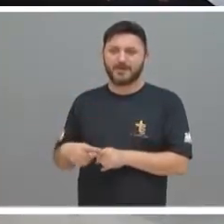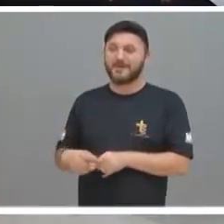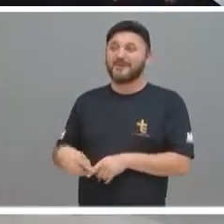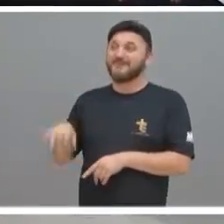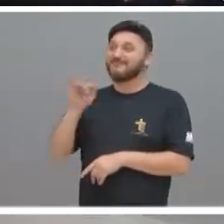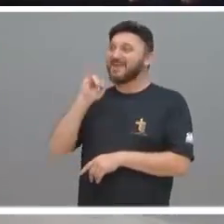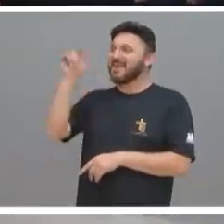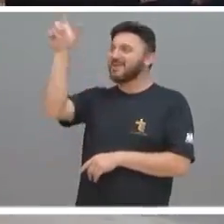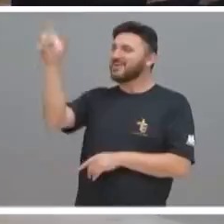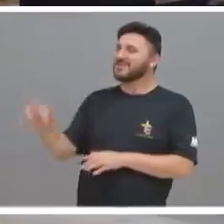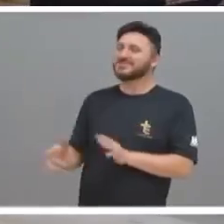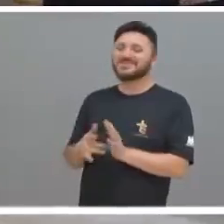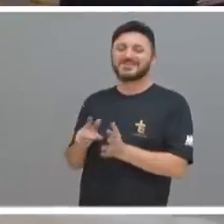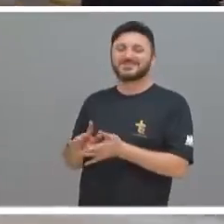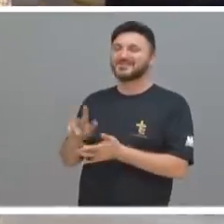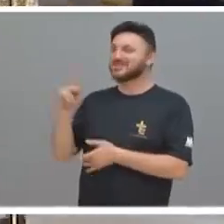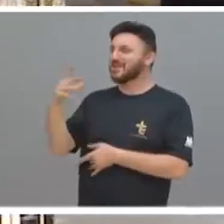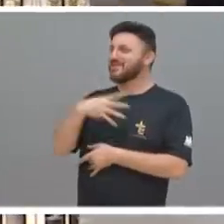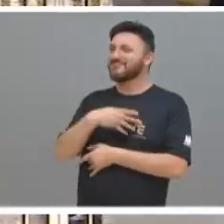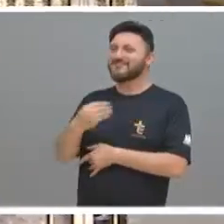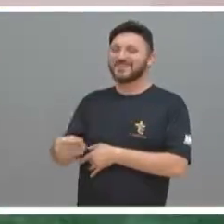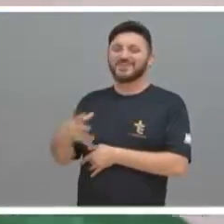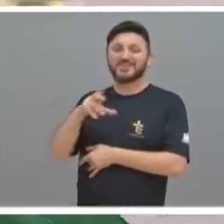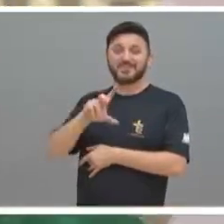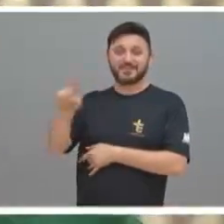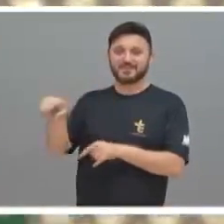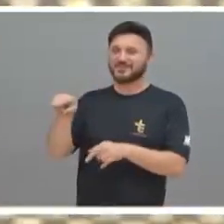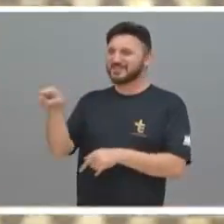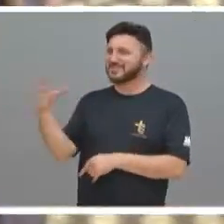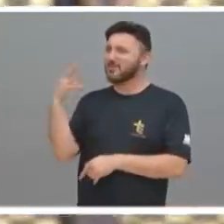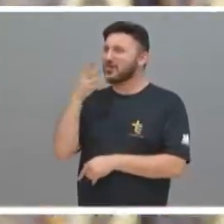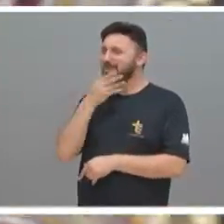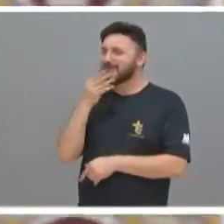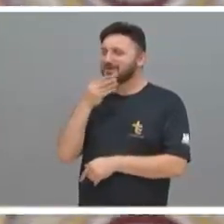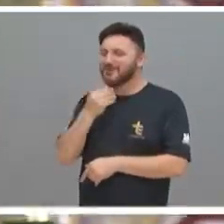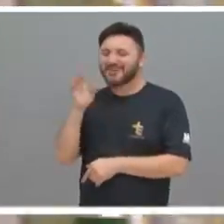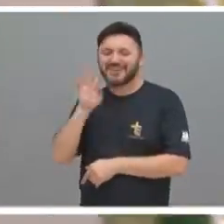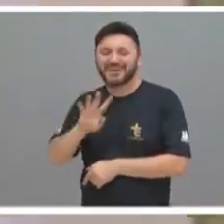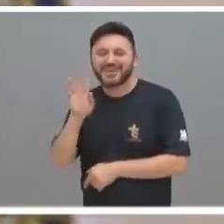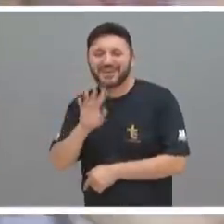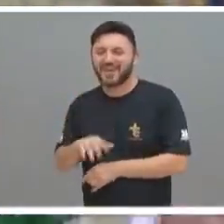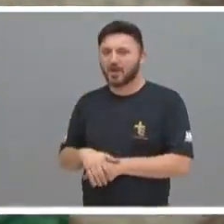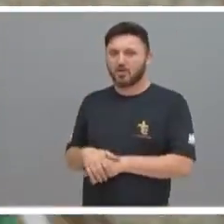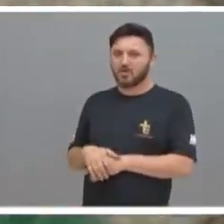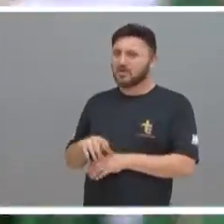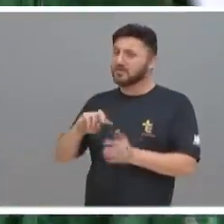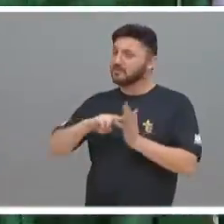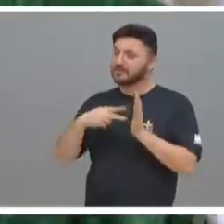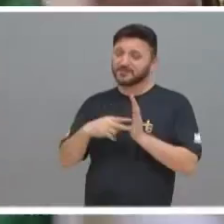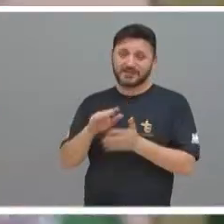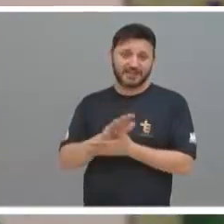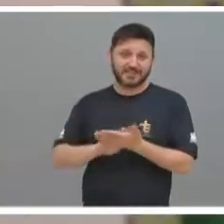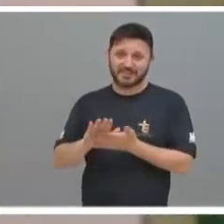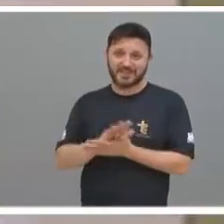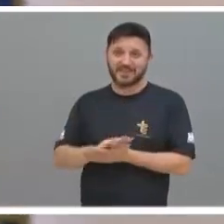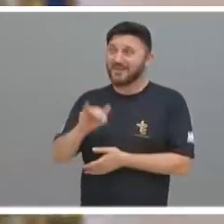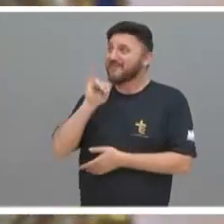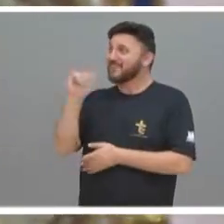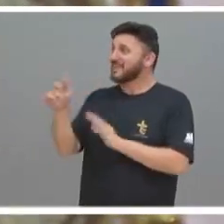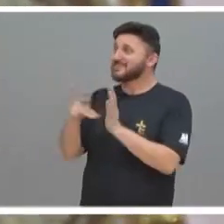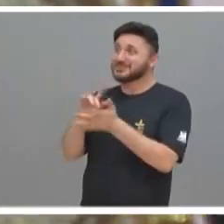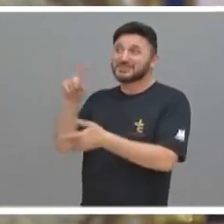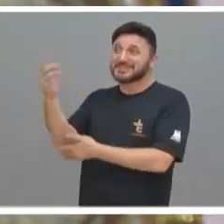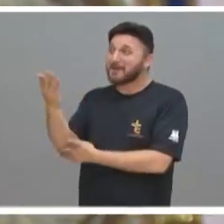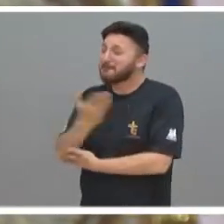que Jesus é um cara legal, não quer dizer nada. Dizer que Jesus é um amigão, gente,